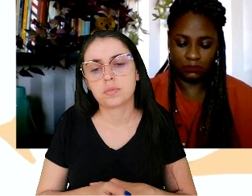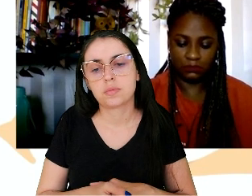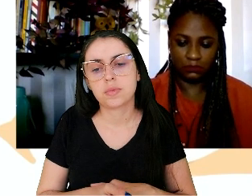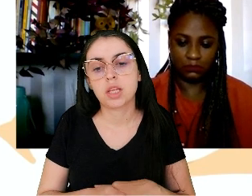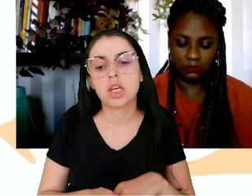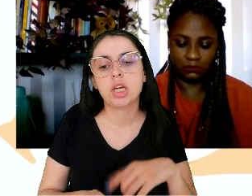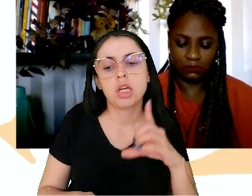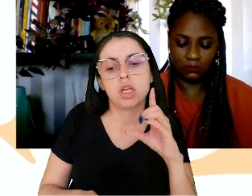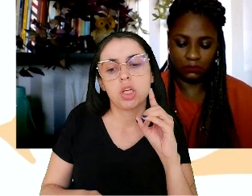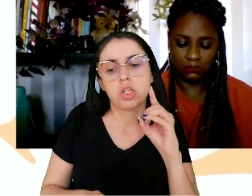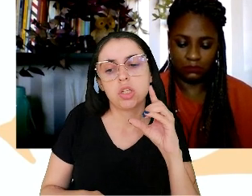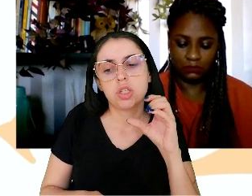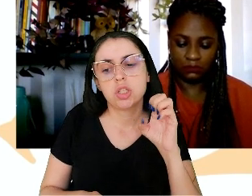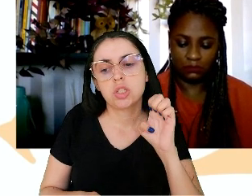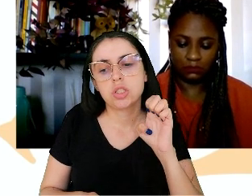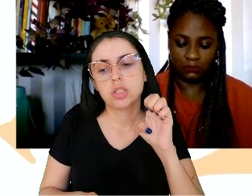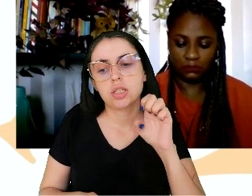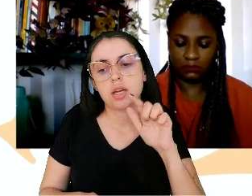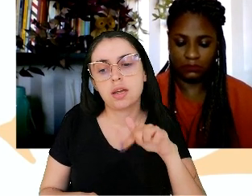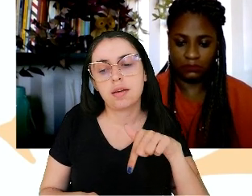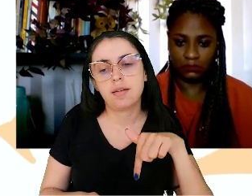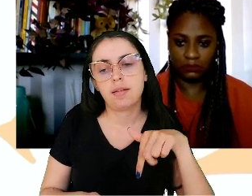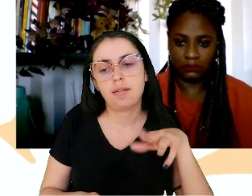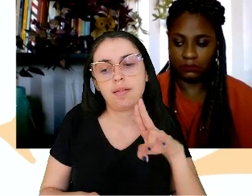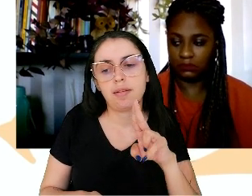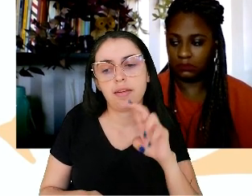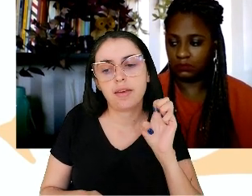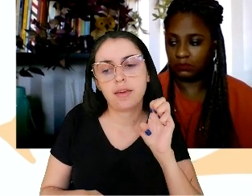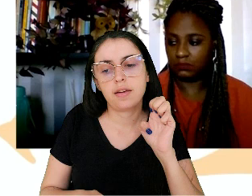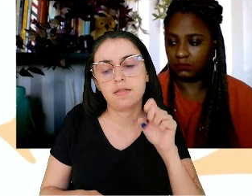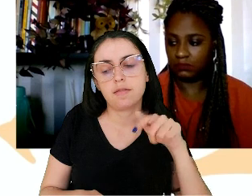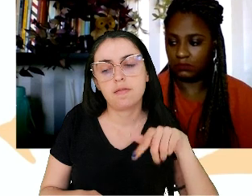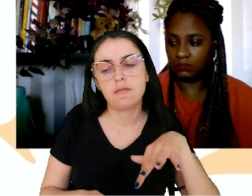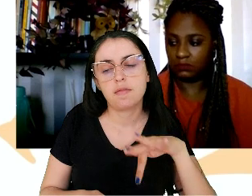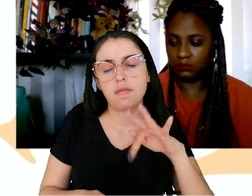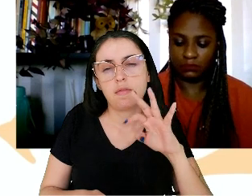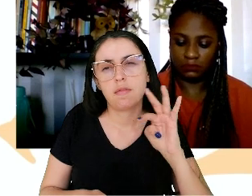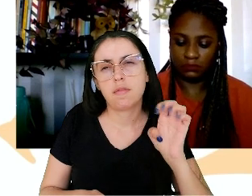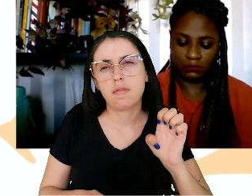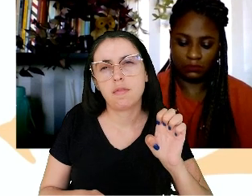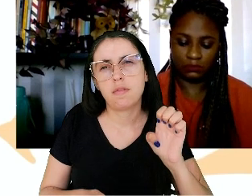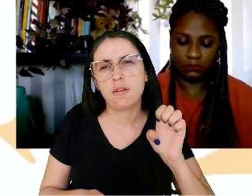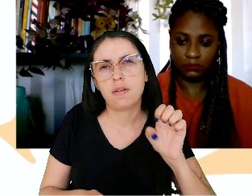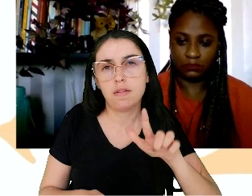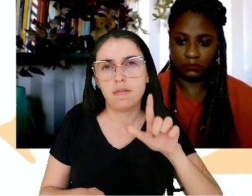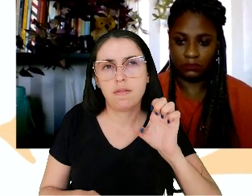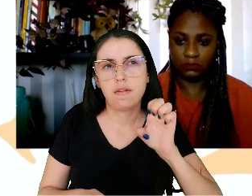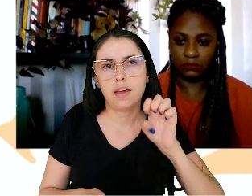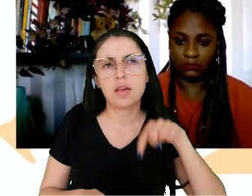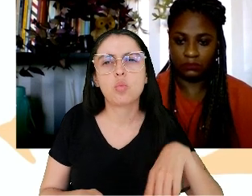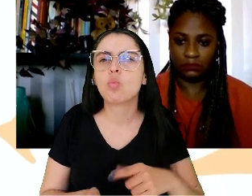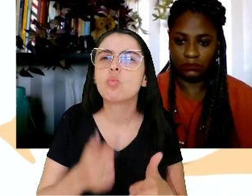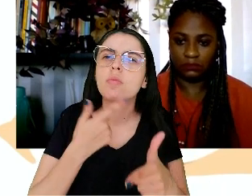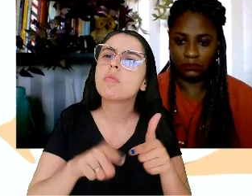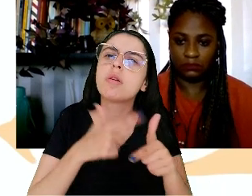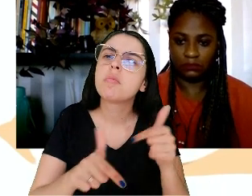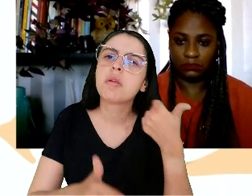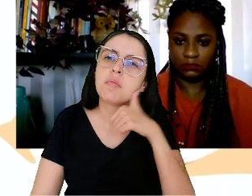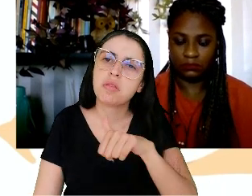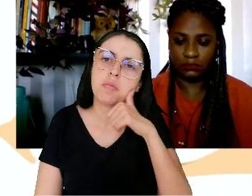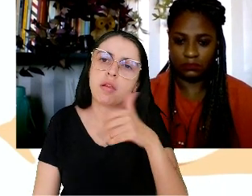da Jack Fleming, que é uma autora inglesa, que tem um livro que é sensacional, que chama Qual é o Problema